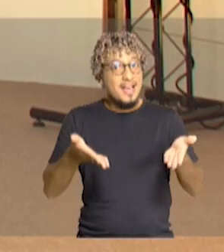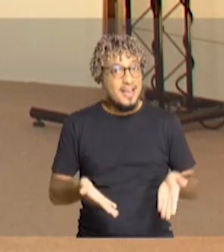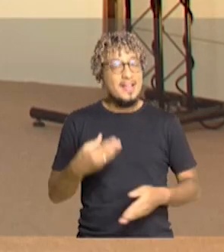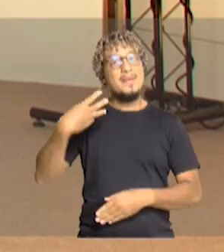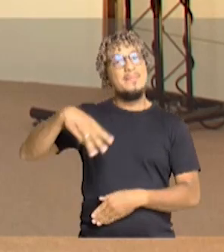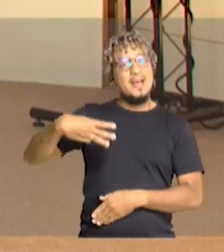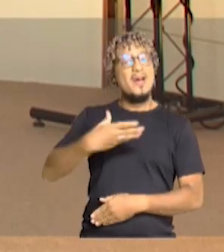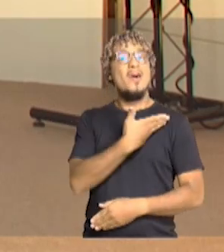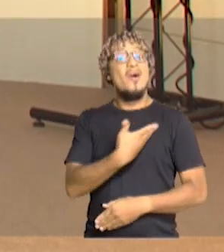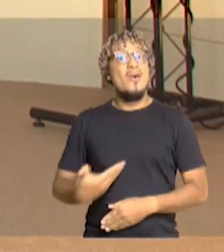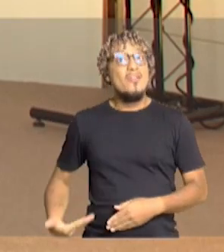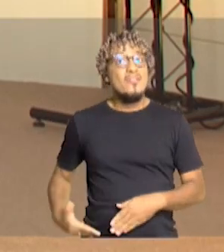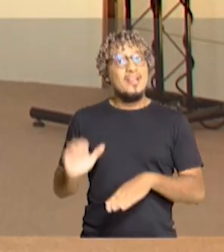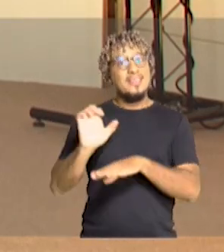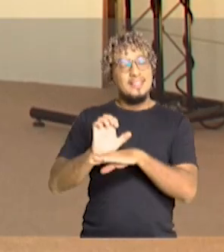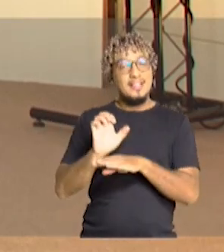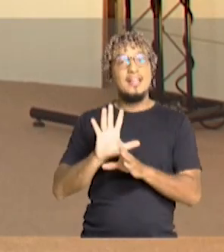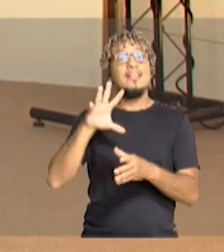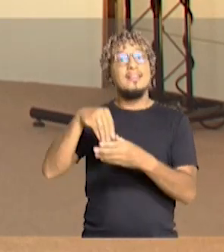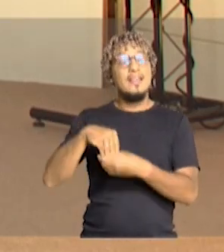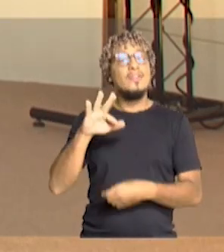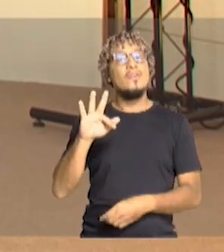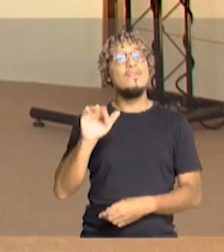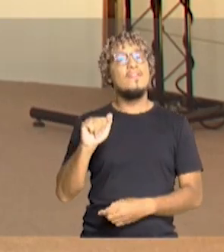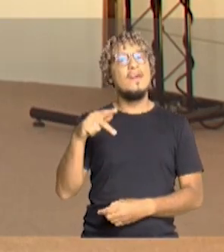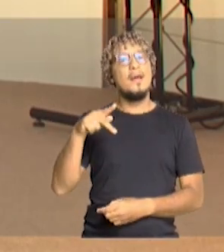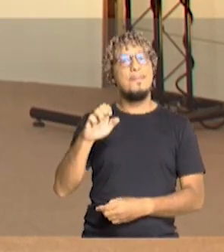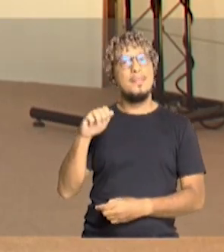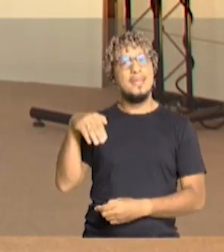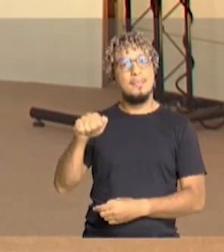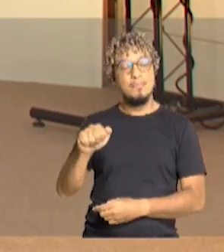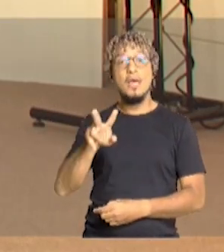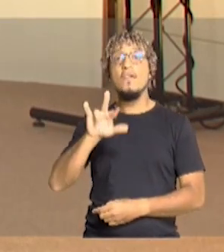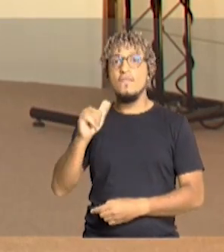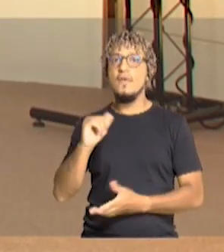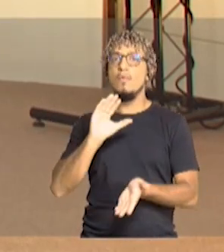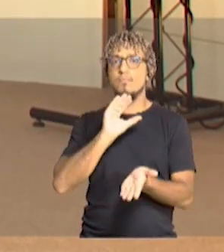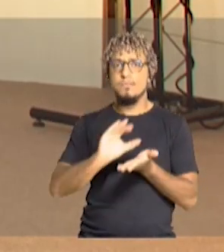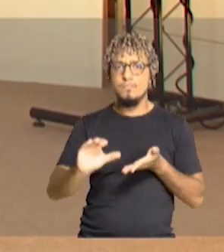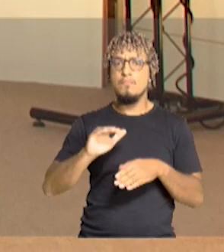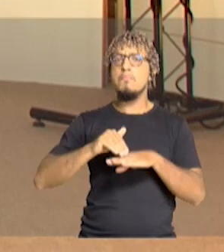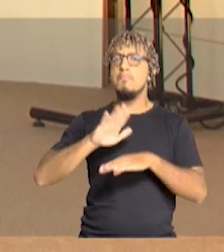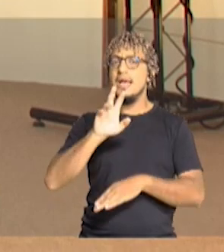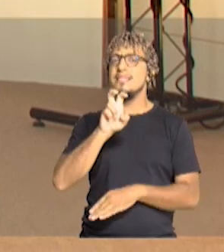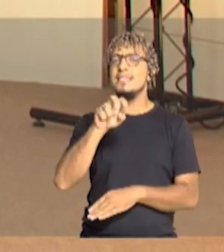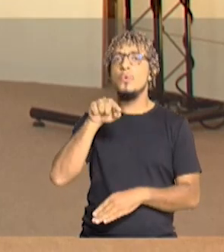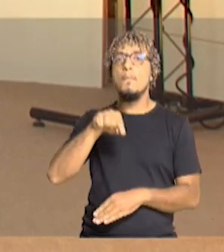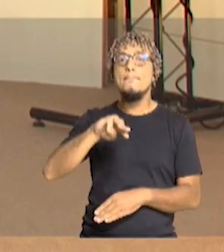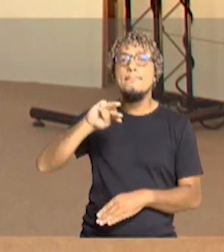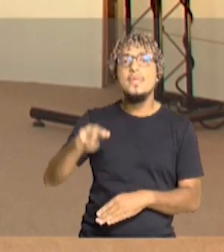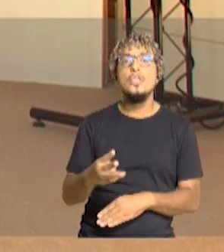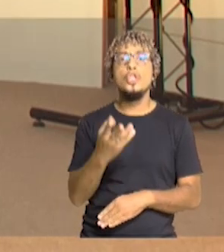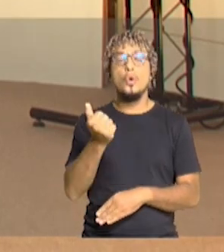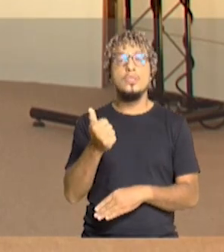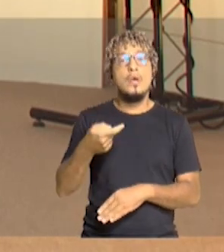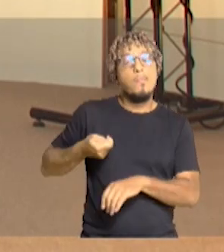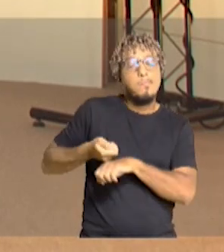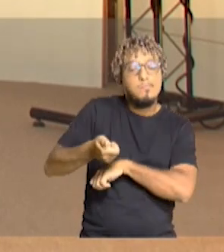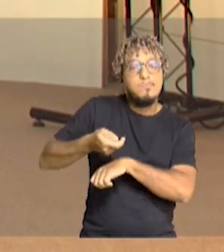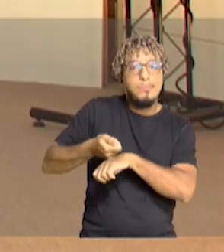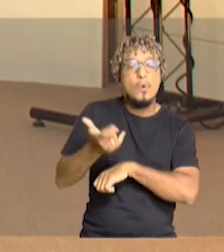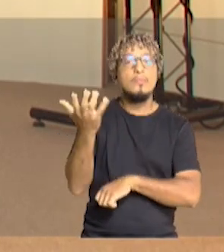Maranhão o Governo do Estado por meio da fapema vai investir mais de 5 milhões em bolsas para iniciação